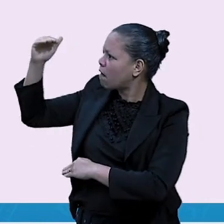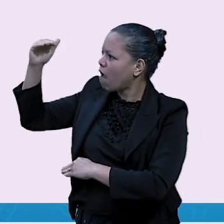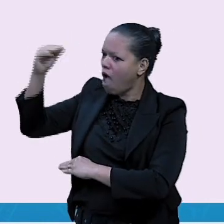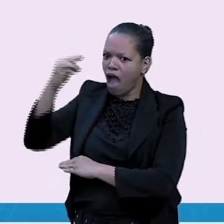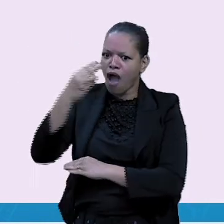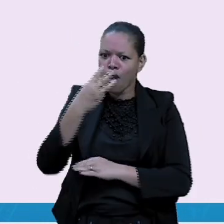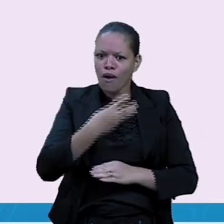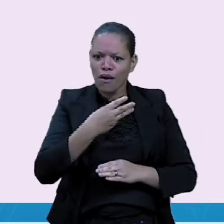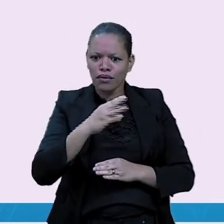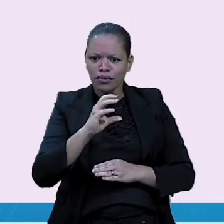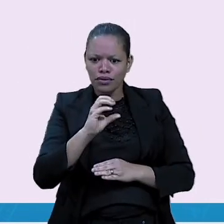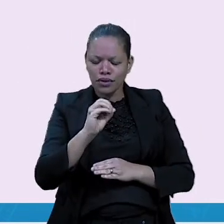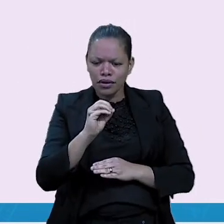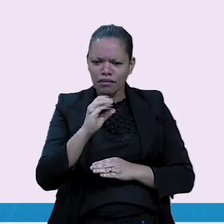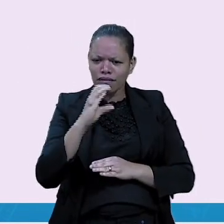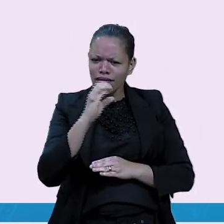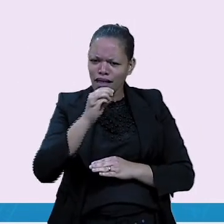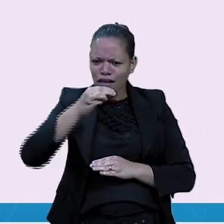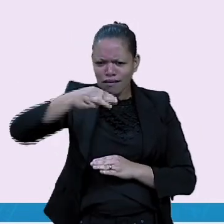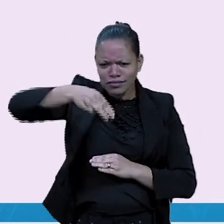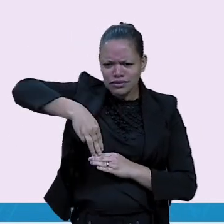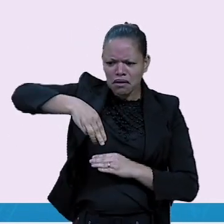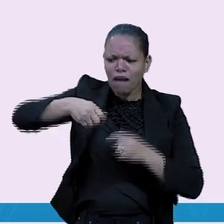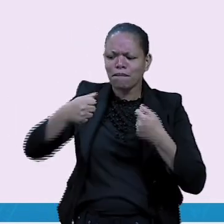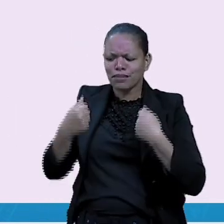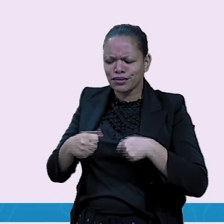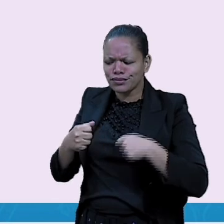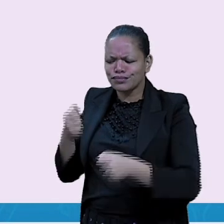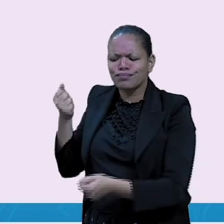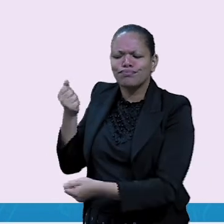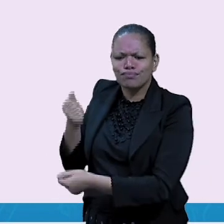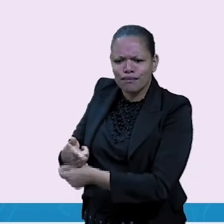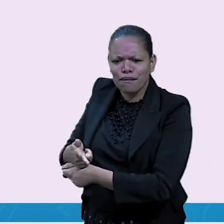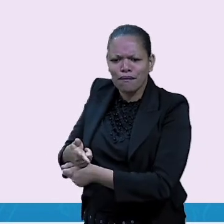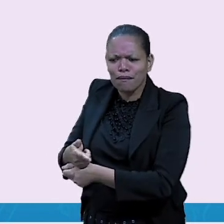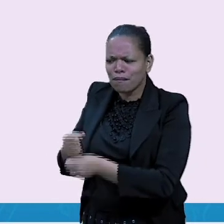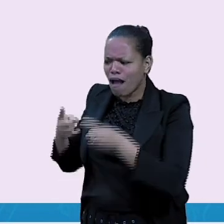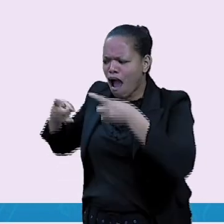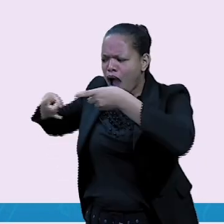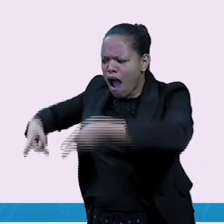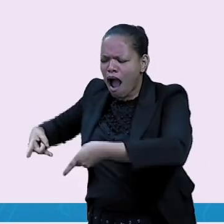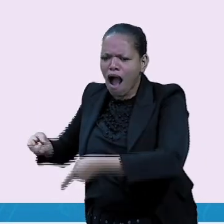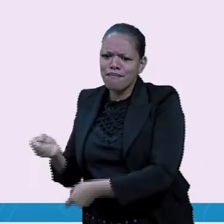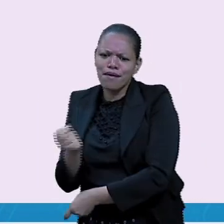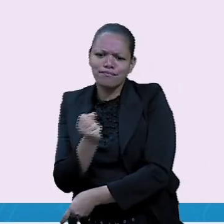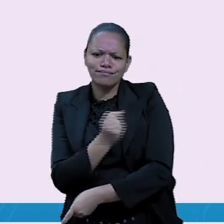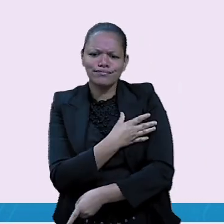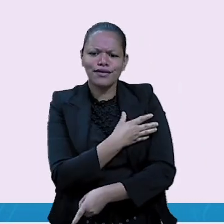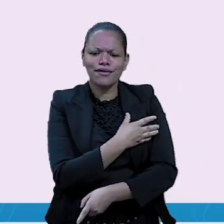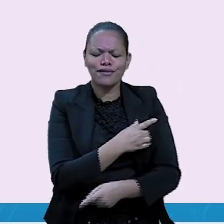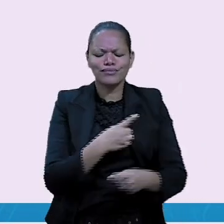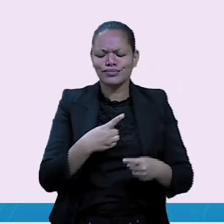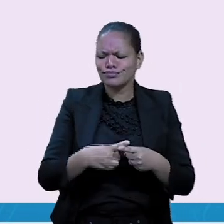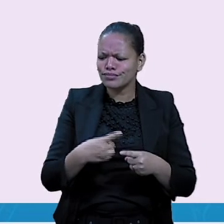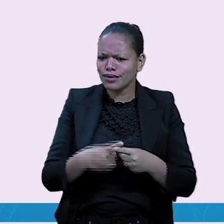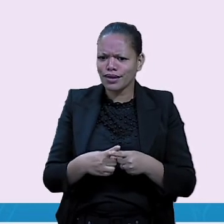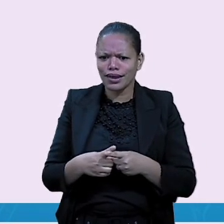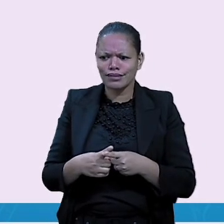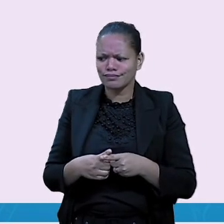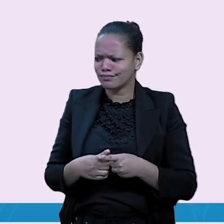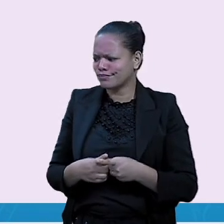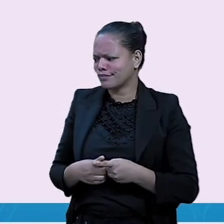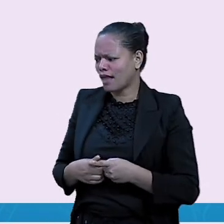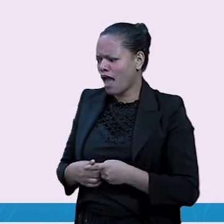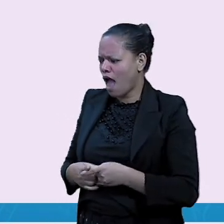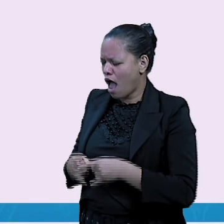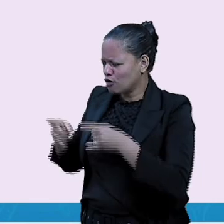ano. Terei que comprar uma cama nova para você, pois daqui uns dias não caberá mais na sua."